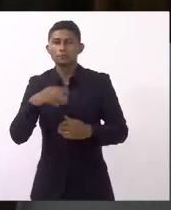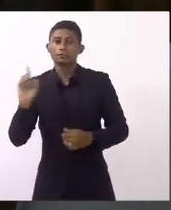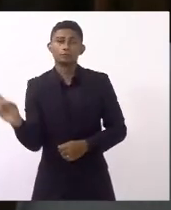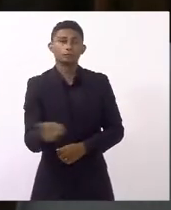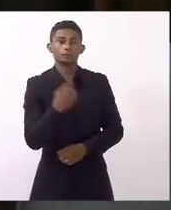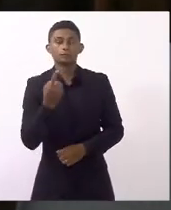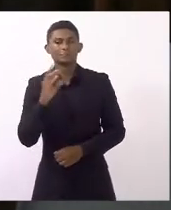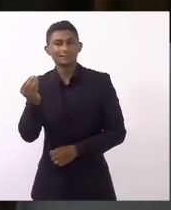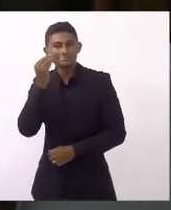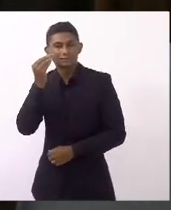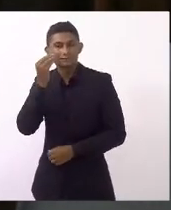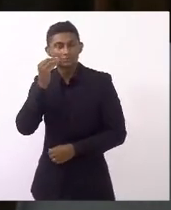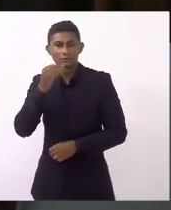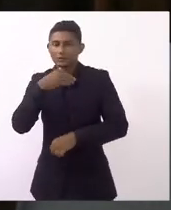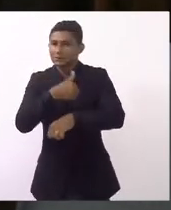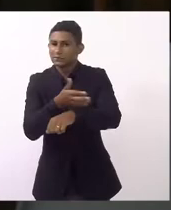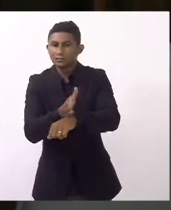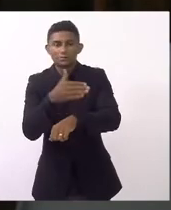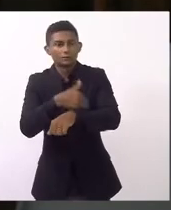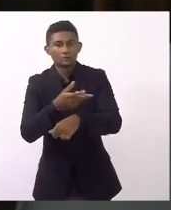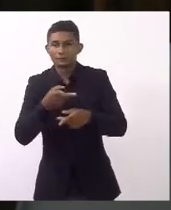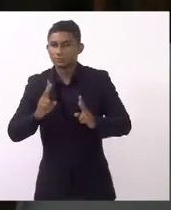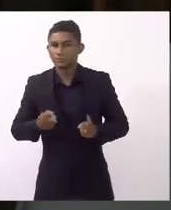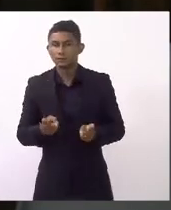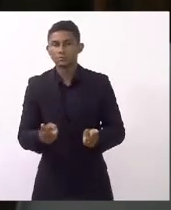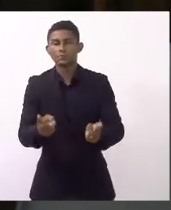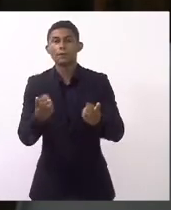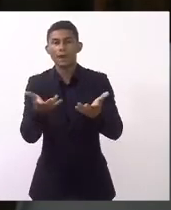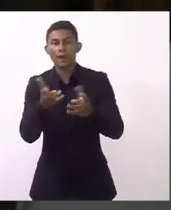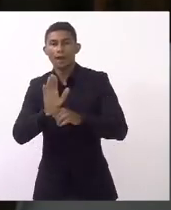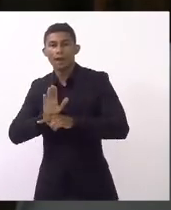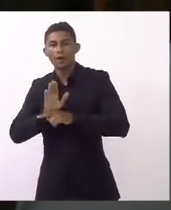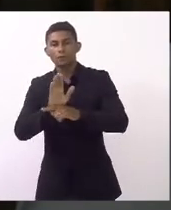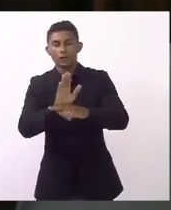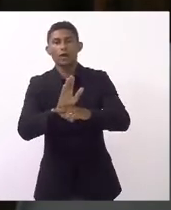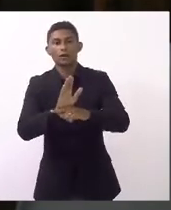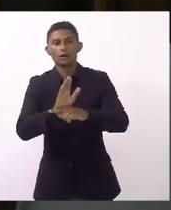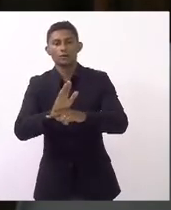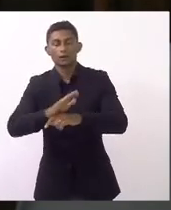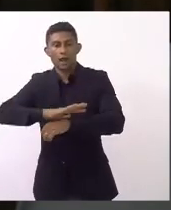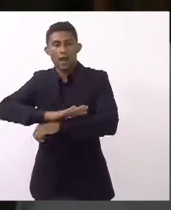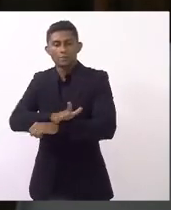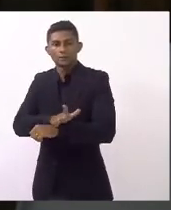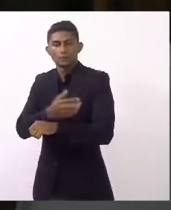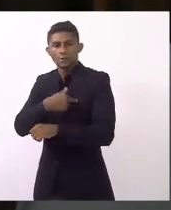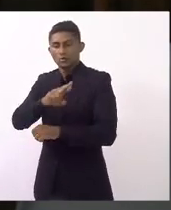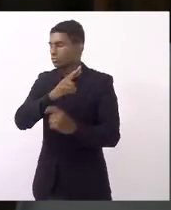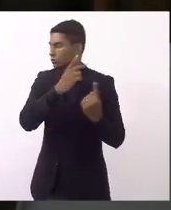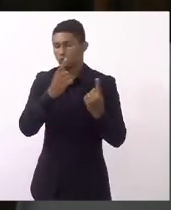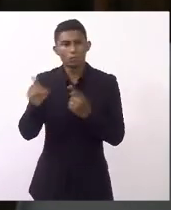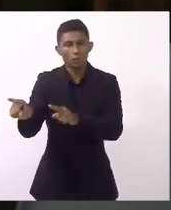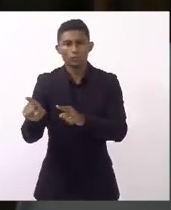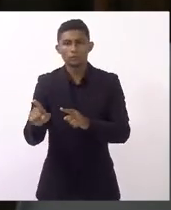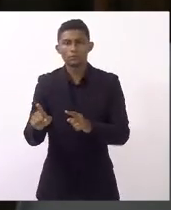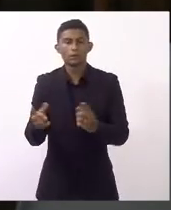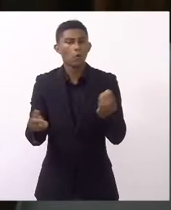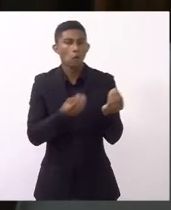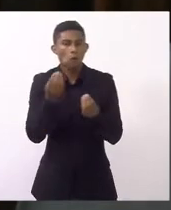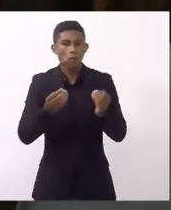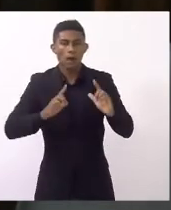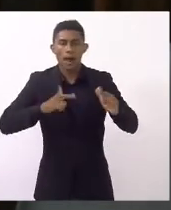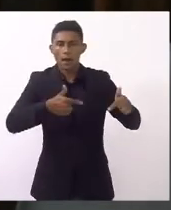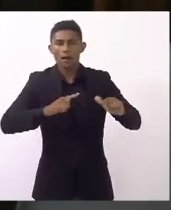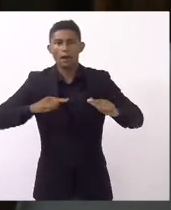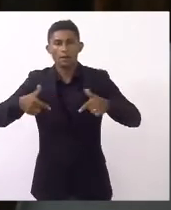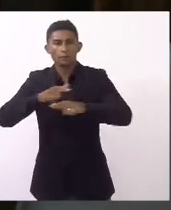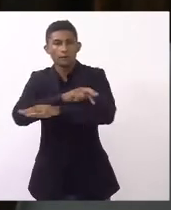o tempo inteiro contribuir com a luta contra o racismo religioso diferentes maneiras seja